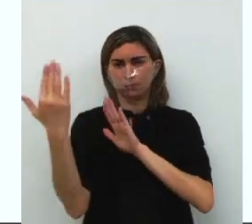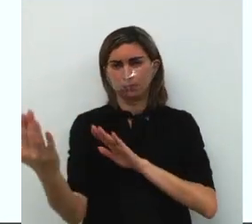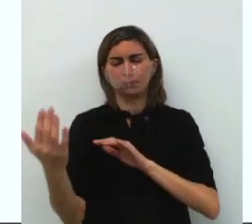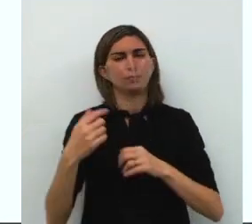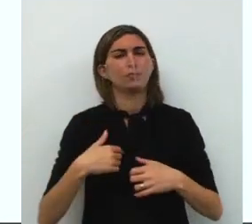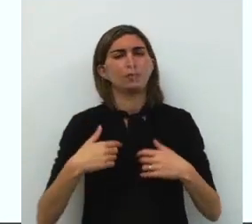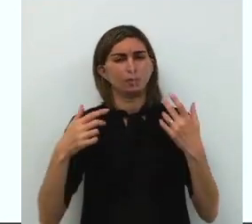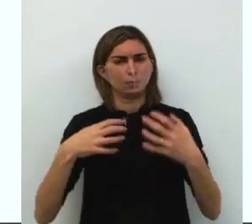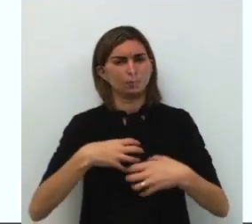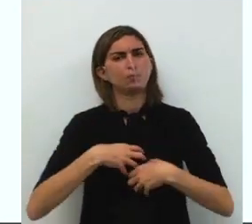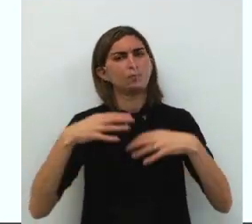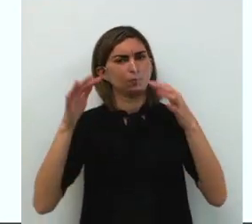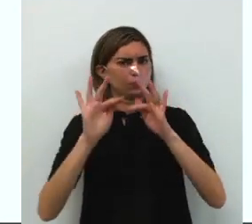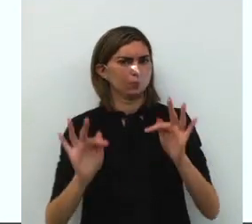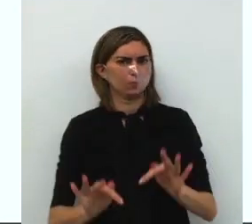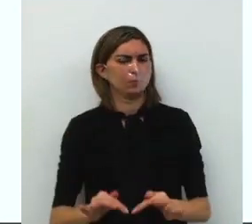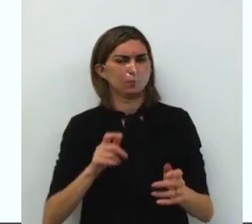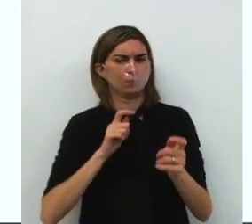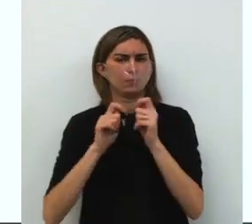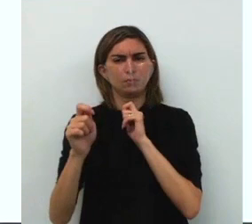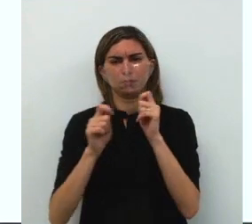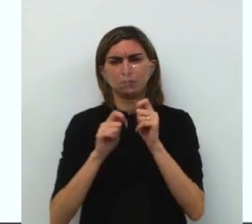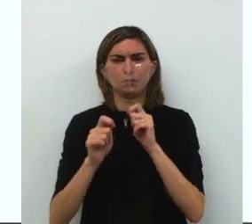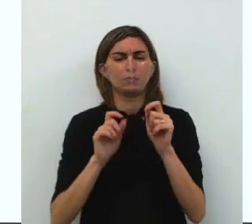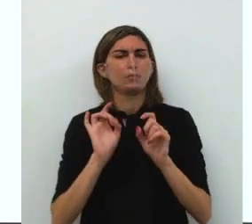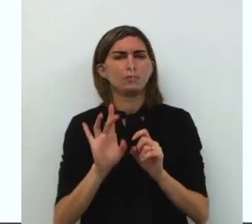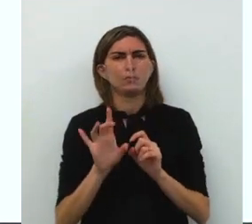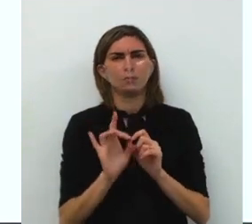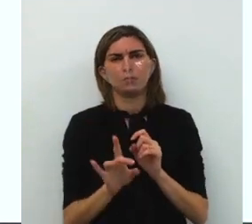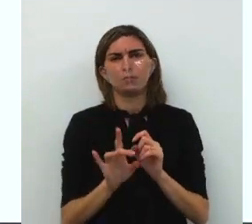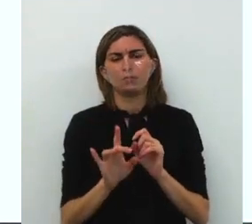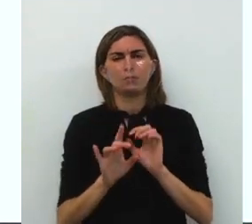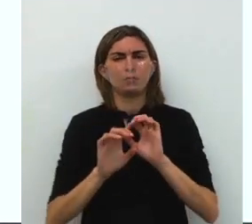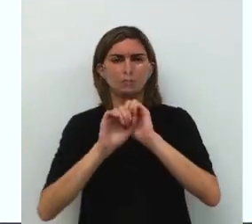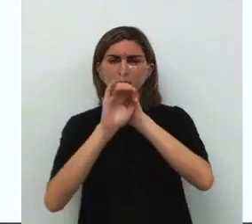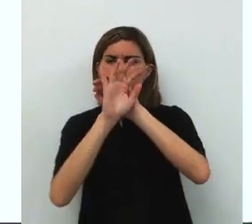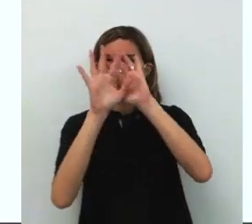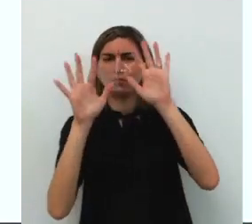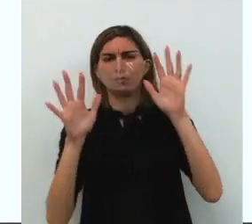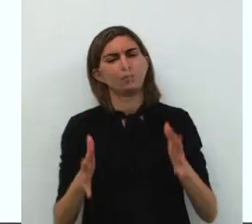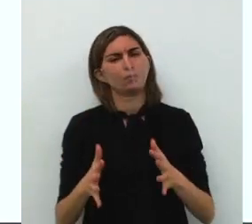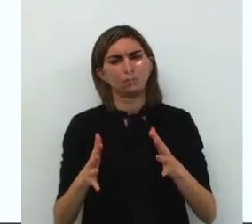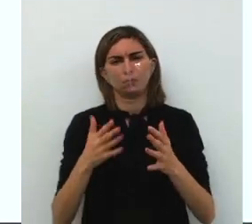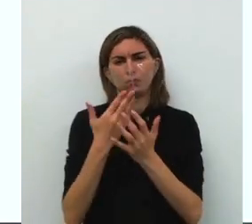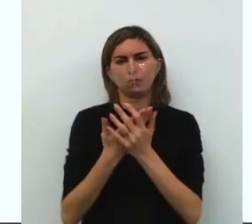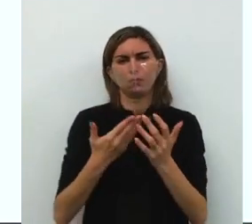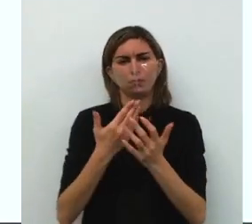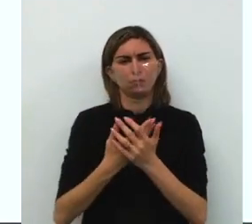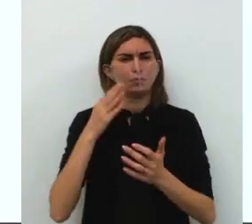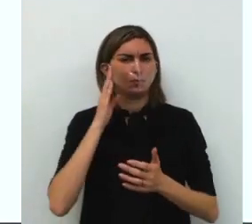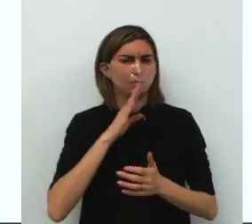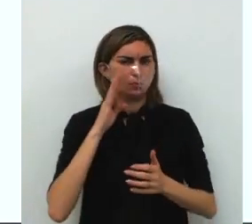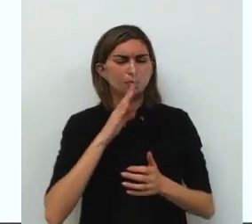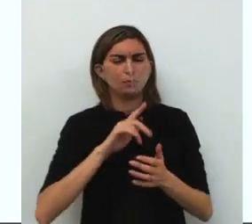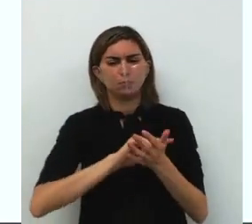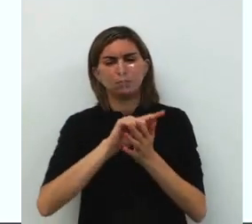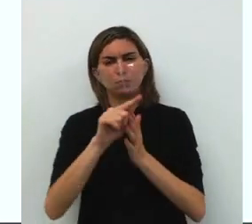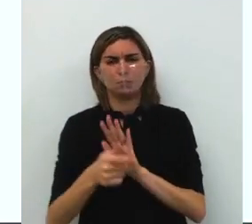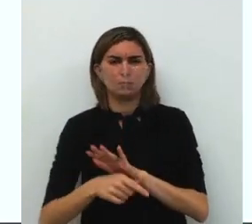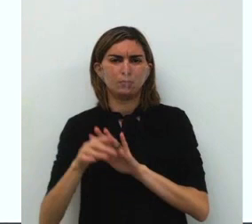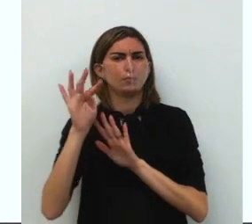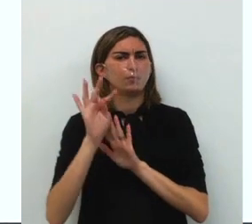Do jeito que eu aqui estou feliz demais, não é entrevista. Eu estou apenas o quê? Explanando uma aula bem legal sobre esse